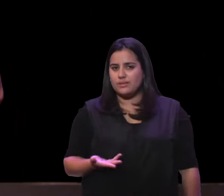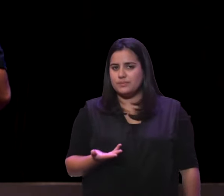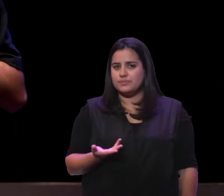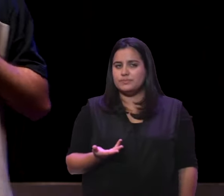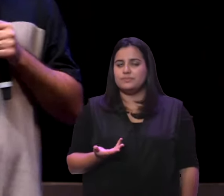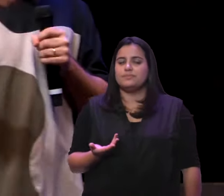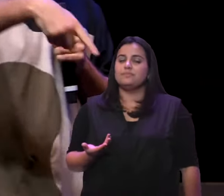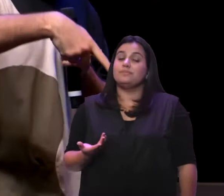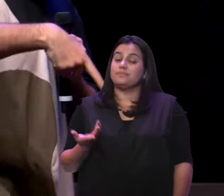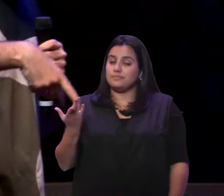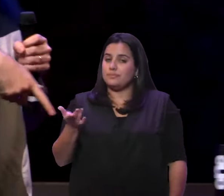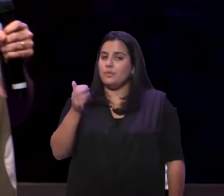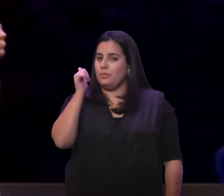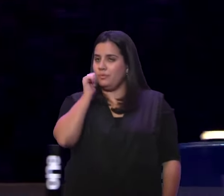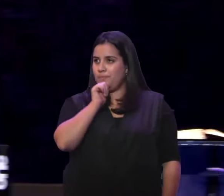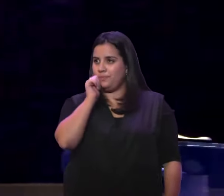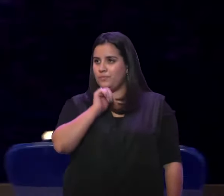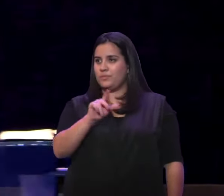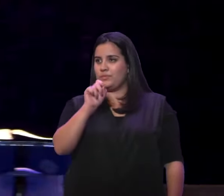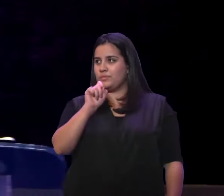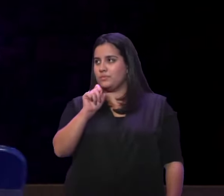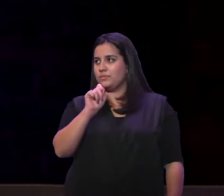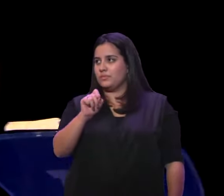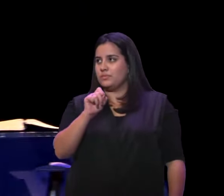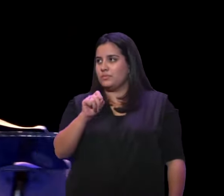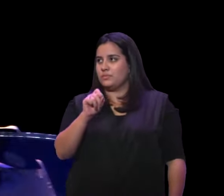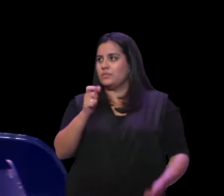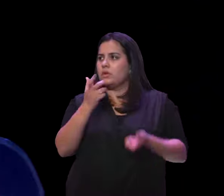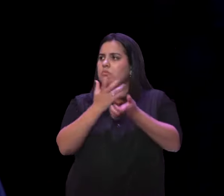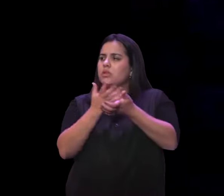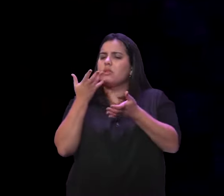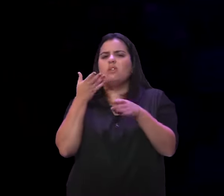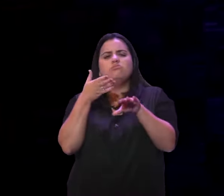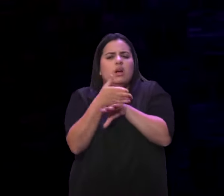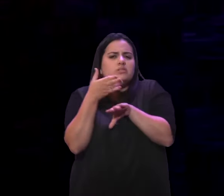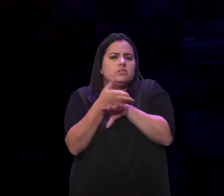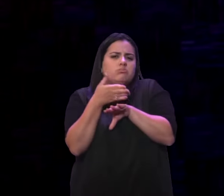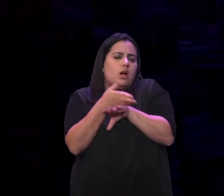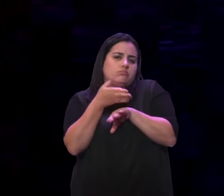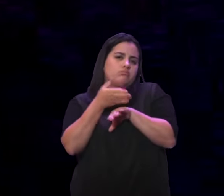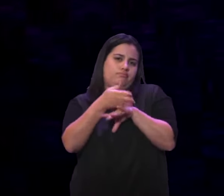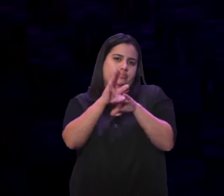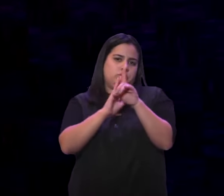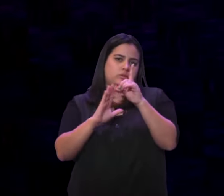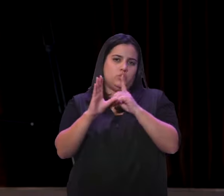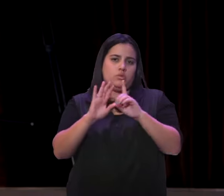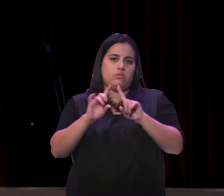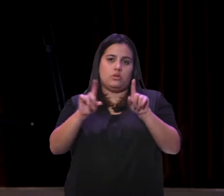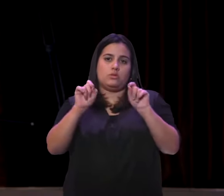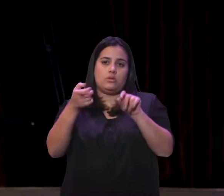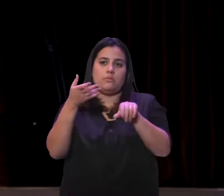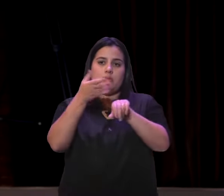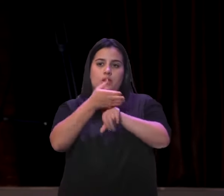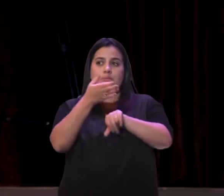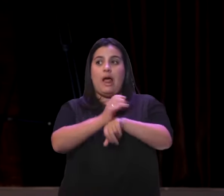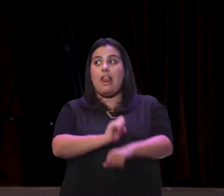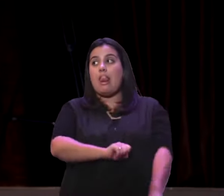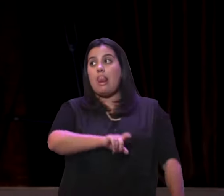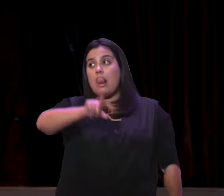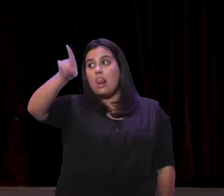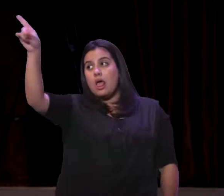Depois de um tempo, essa mulher vem aqui e começa a participar dos nossos cultos, mas ela participava da cantina lá